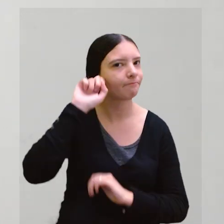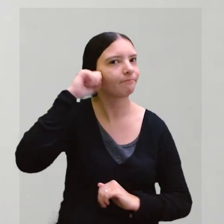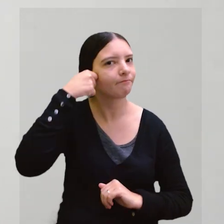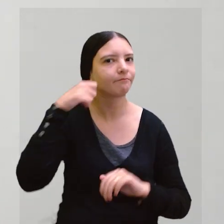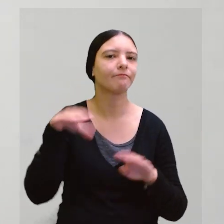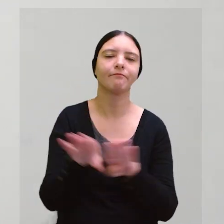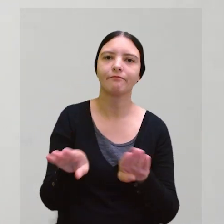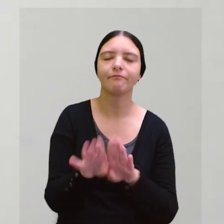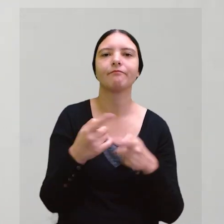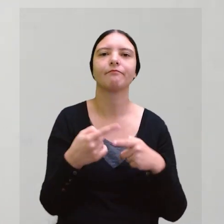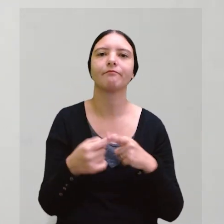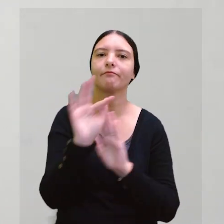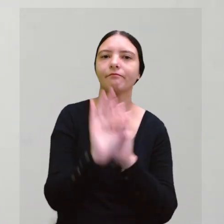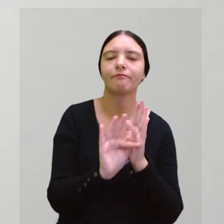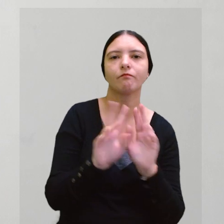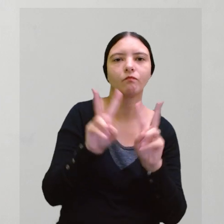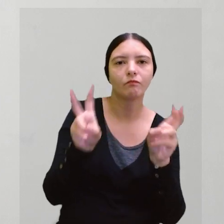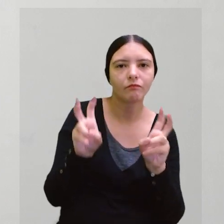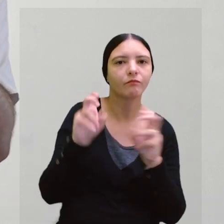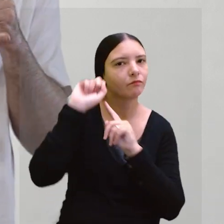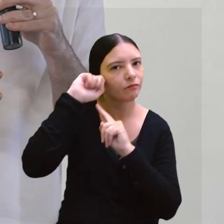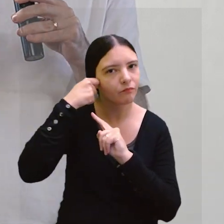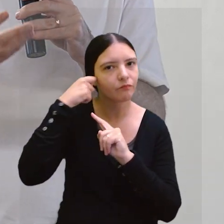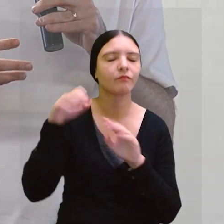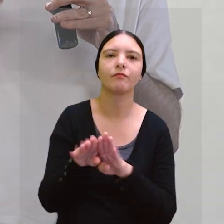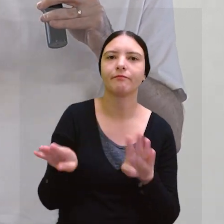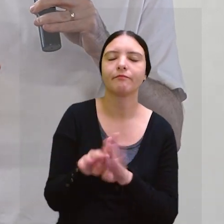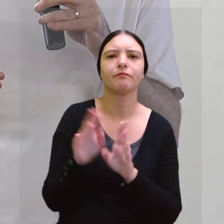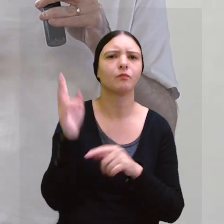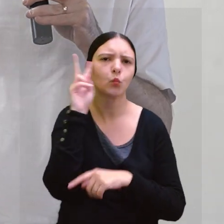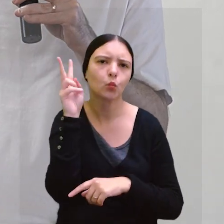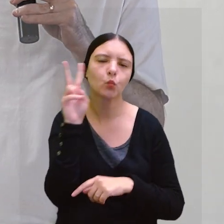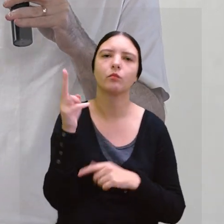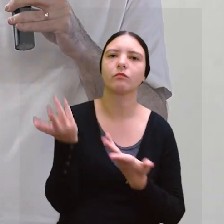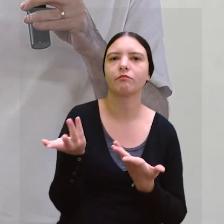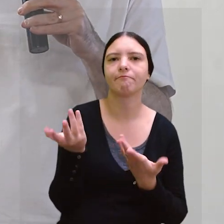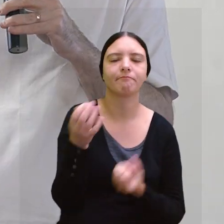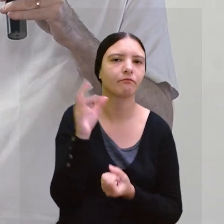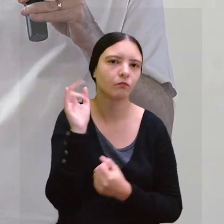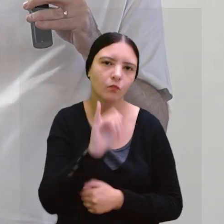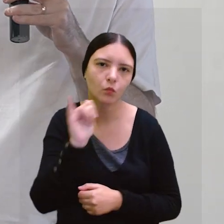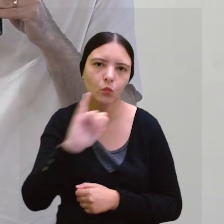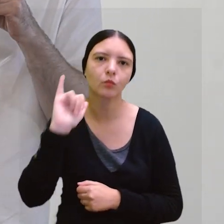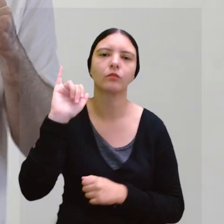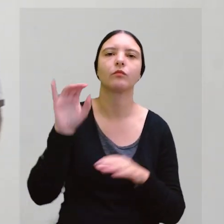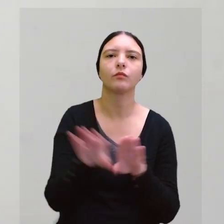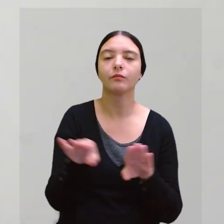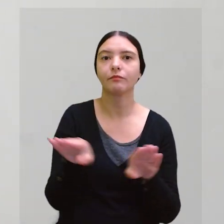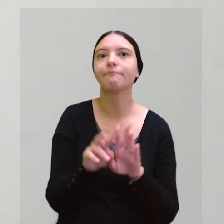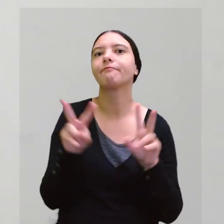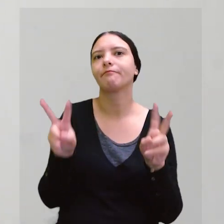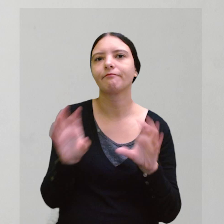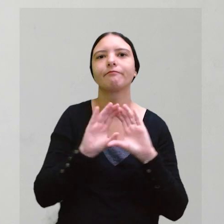pelo consumo de narrativas sobre negritude, sobre ficções, histórias, casos contados sobre